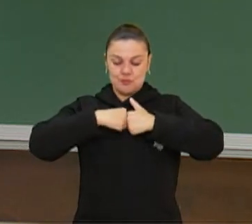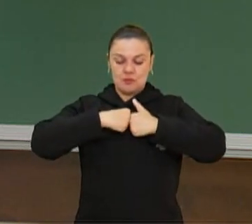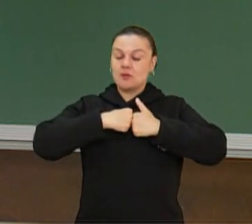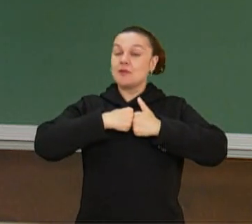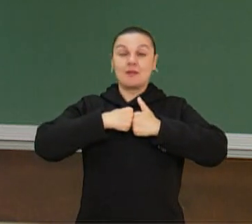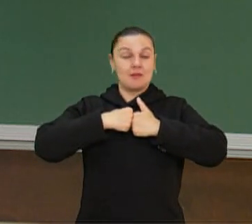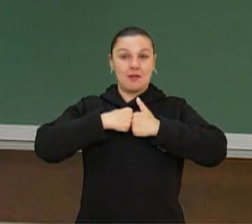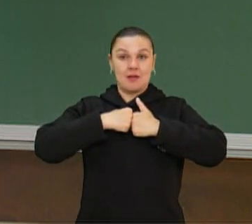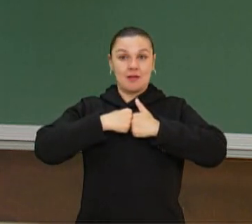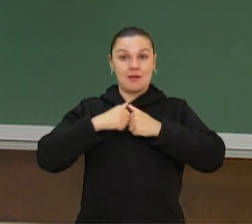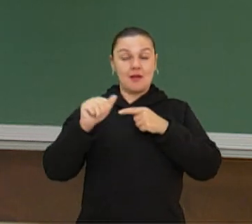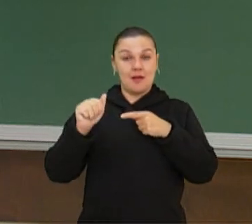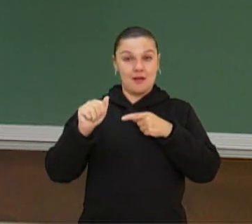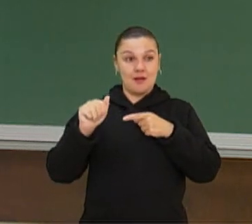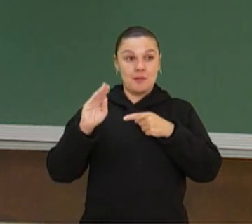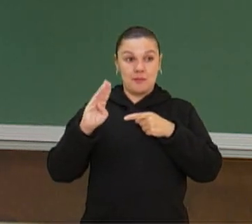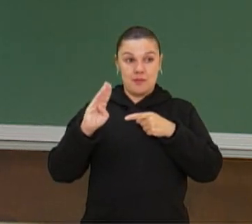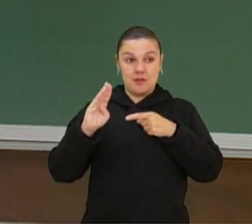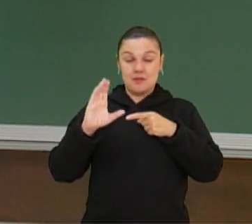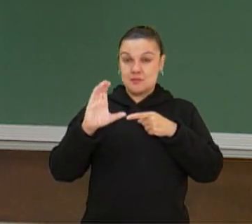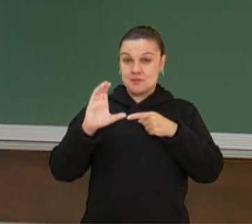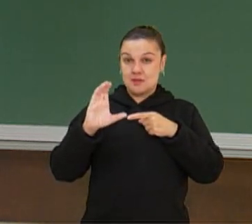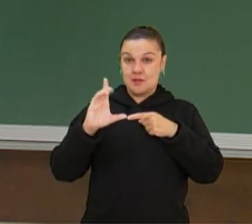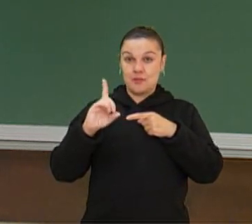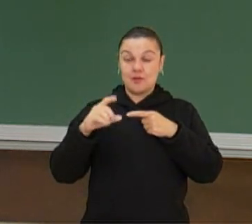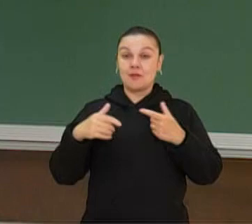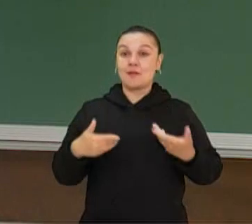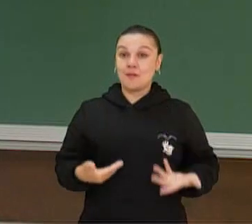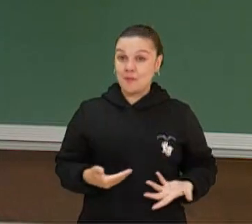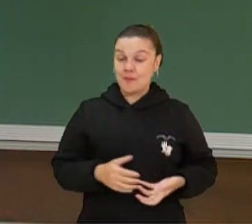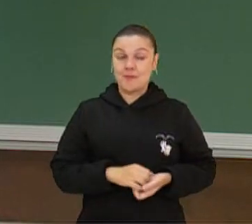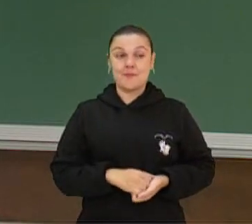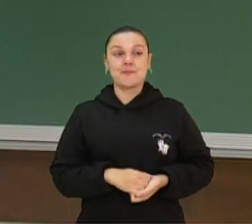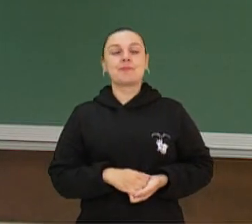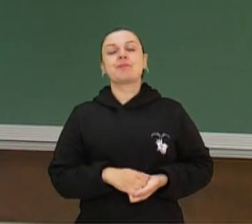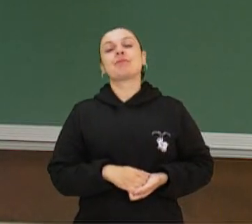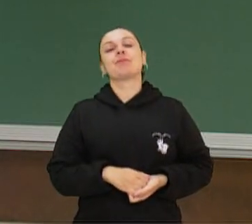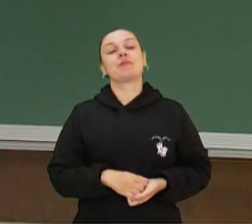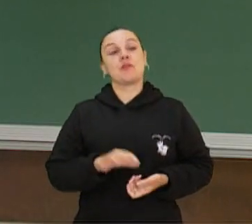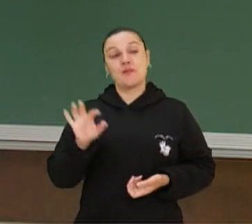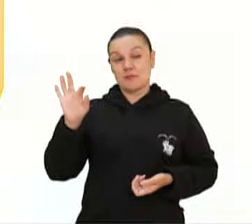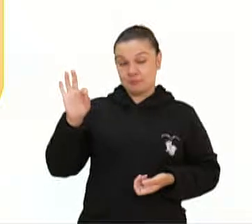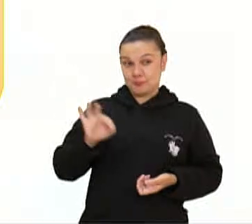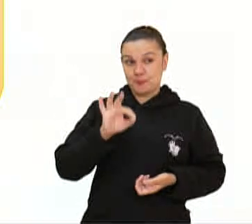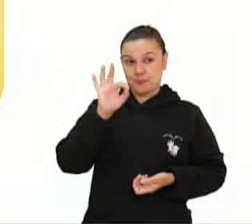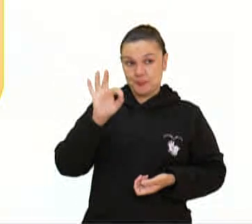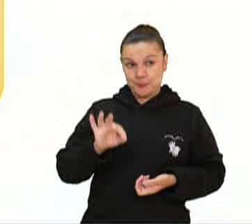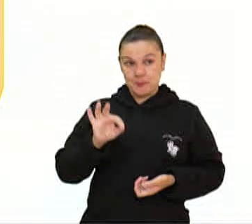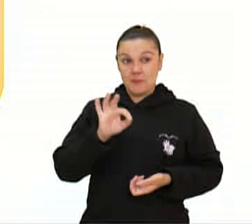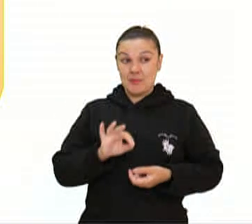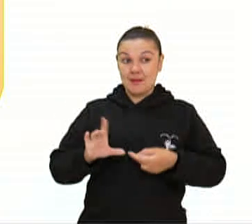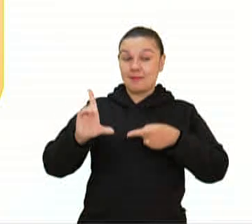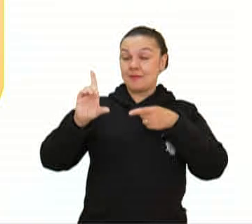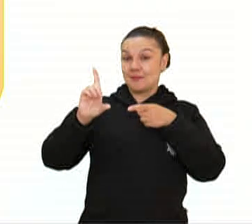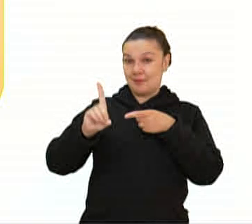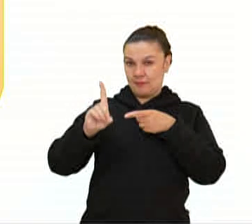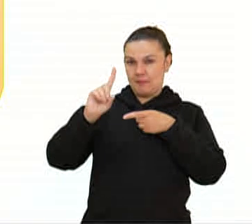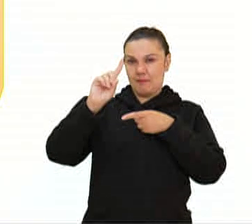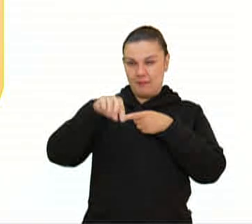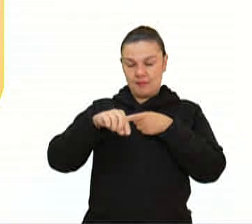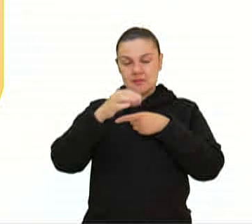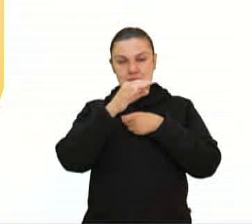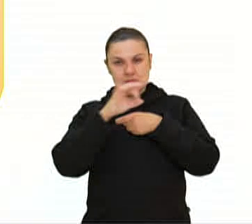quem? Sínfise, cartilagem, articulação ou ligamento. Tá? Quem assinalou aqui que é realizada por